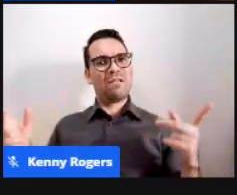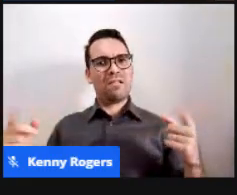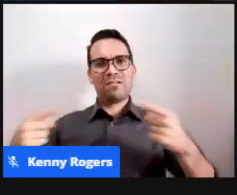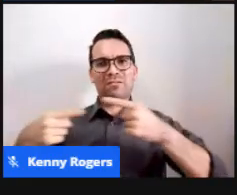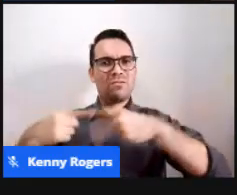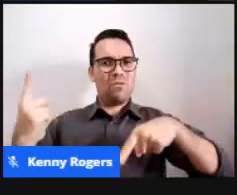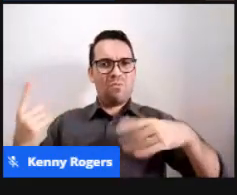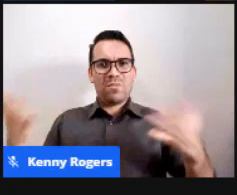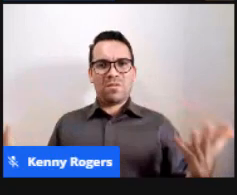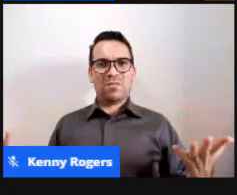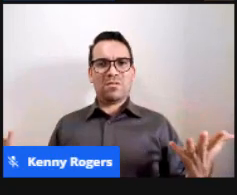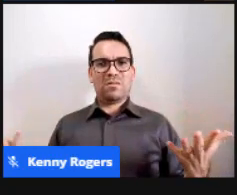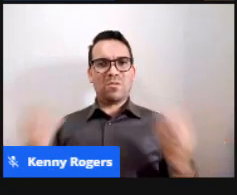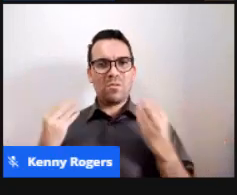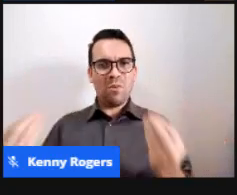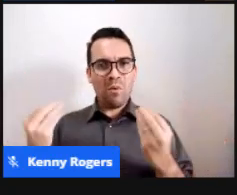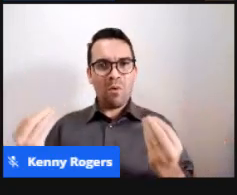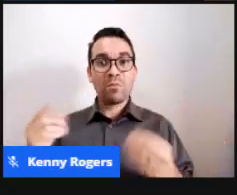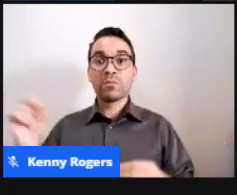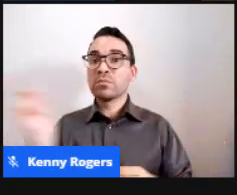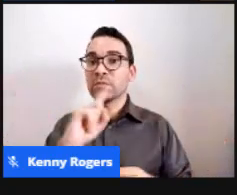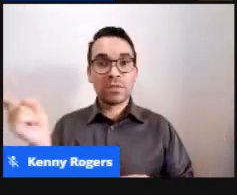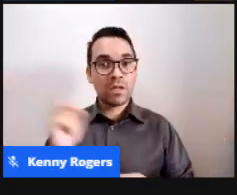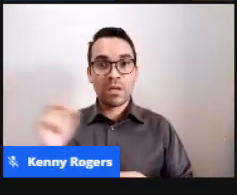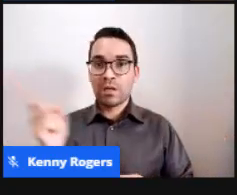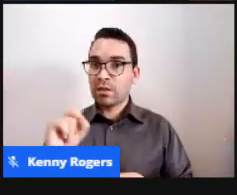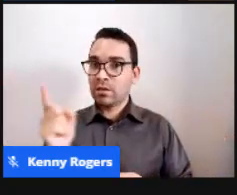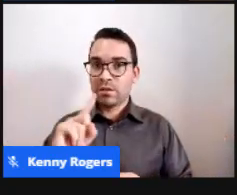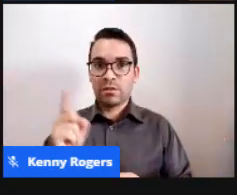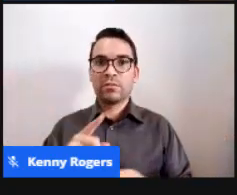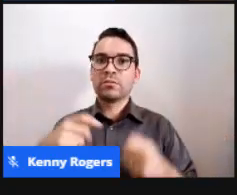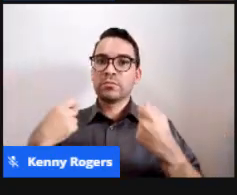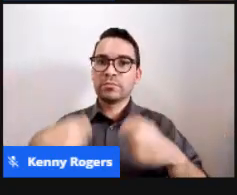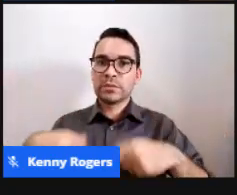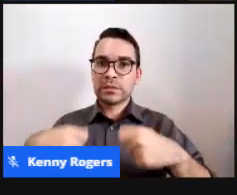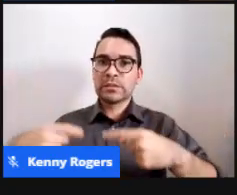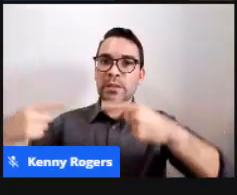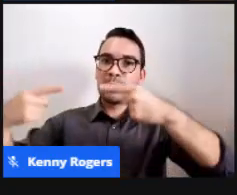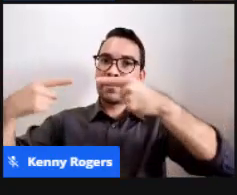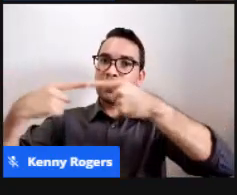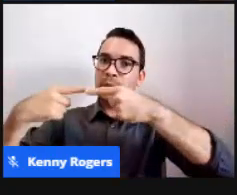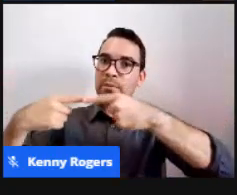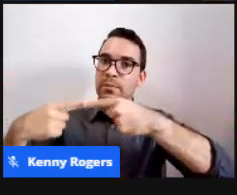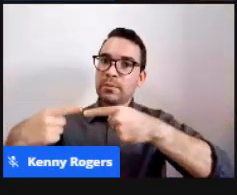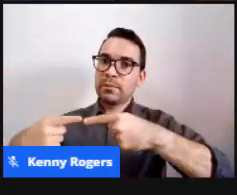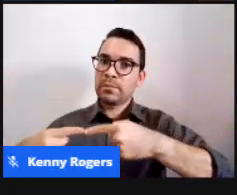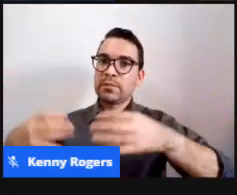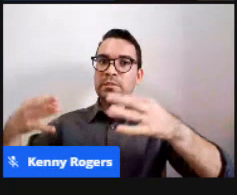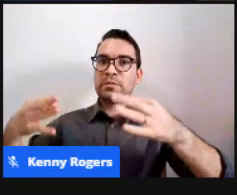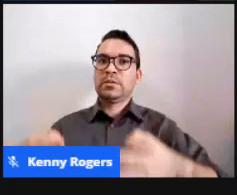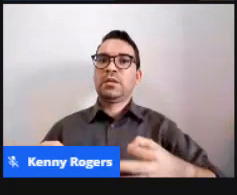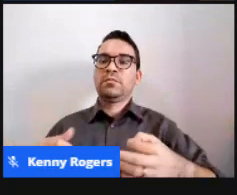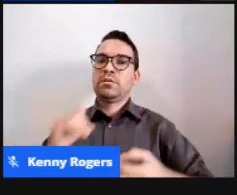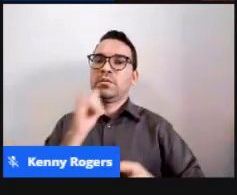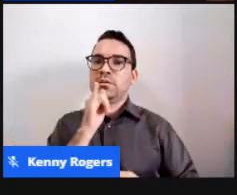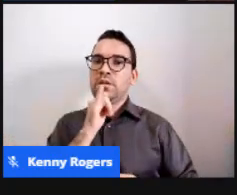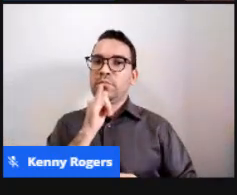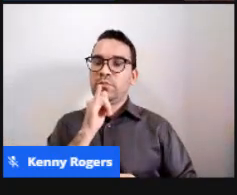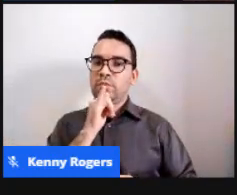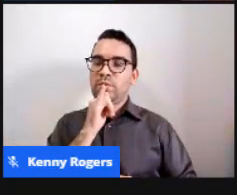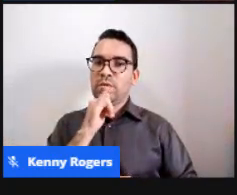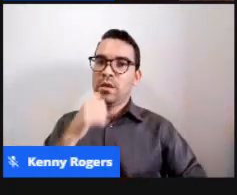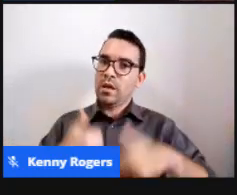esta habilidade dessa forma e vou verificar assim o meu aluno. Esse controle tem que ter. Dá